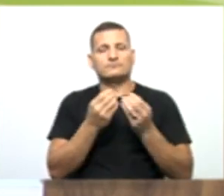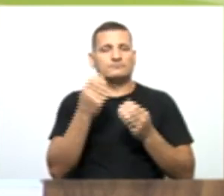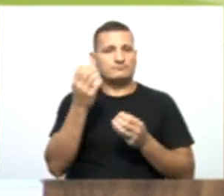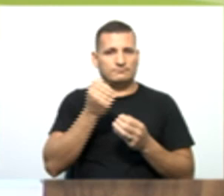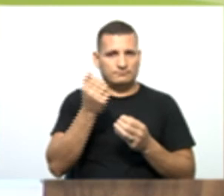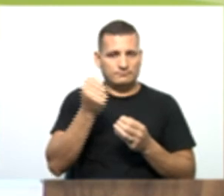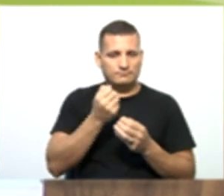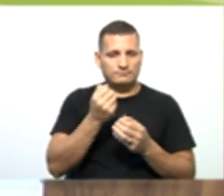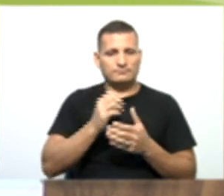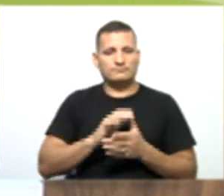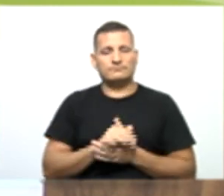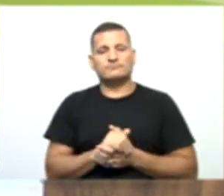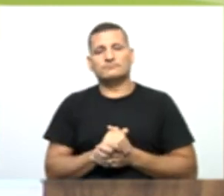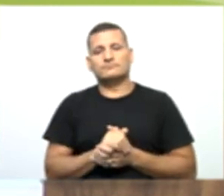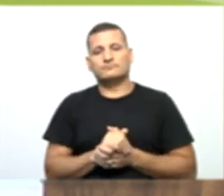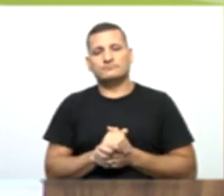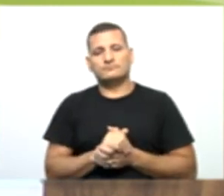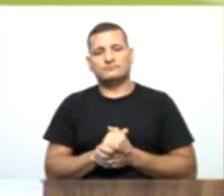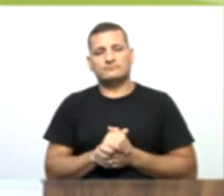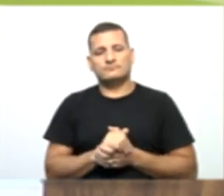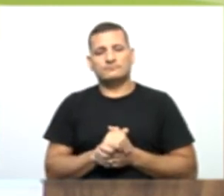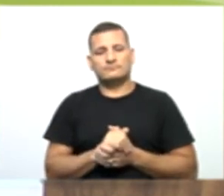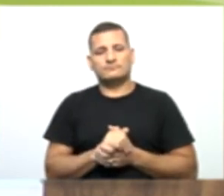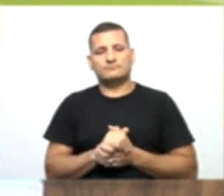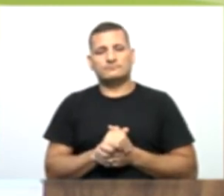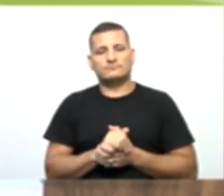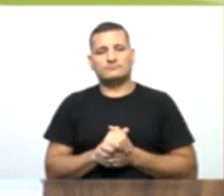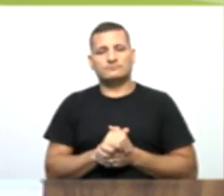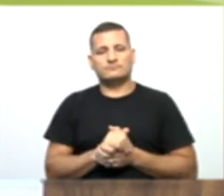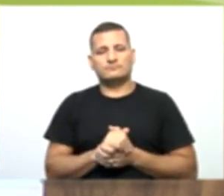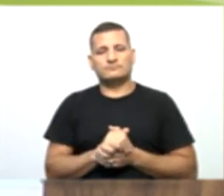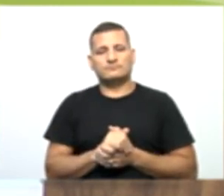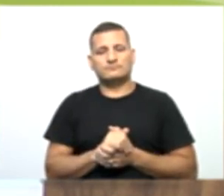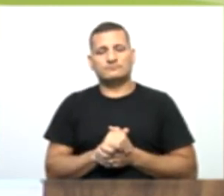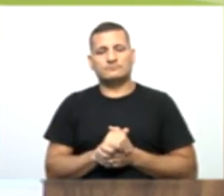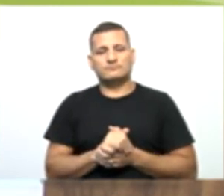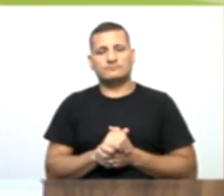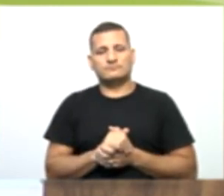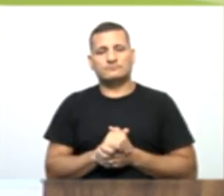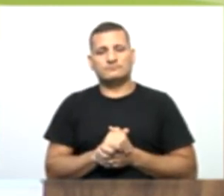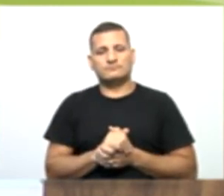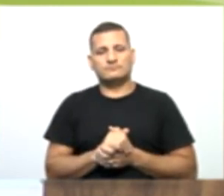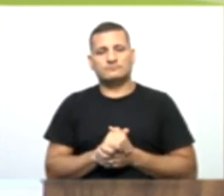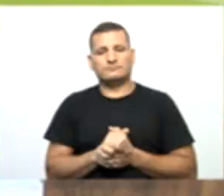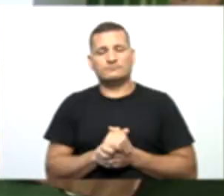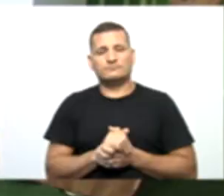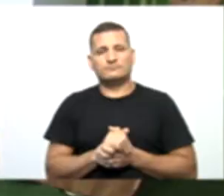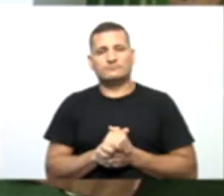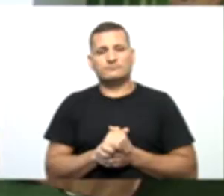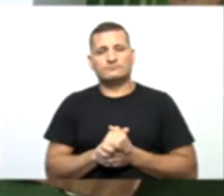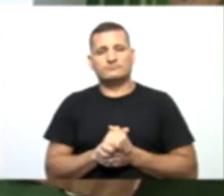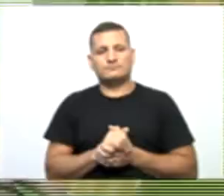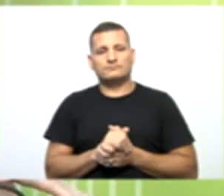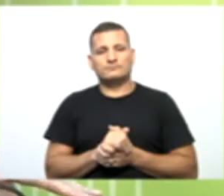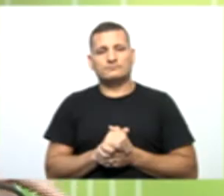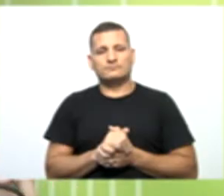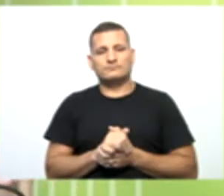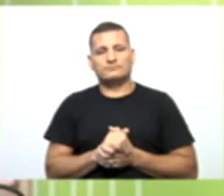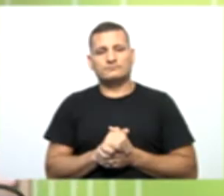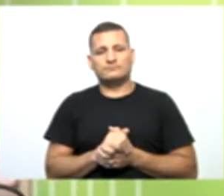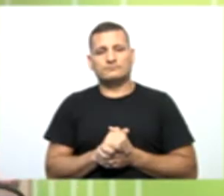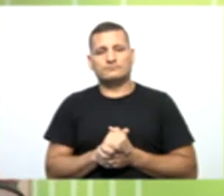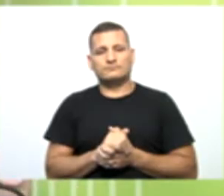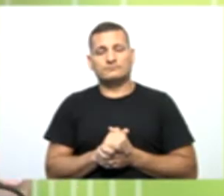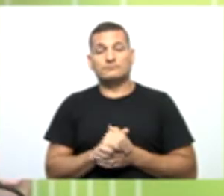leite lá do arranjo produtivo local voltado para o leite. Muito bem. Então a gente